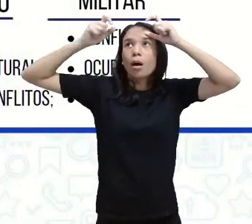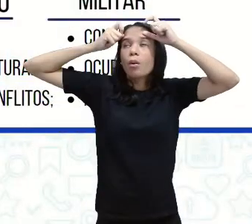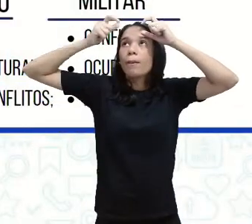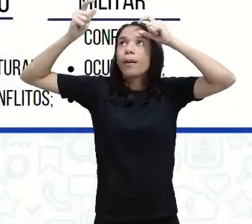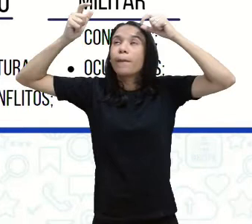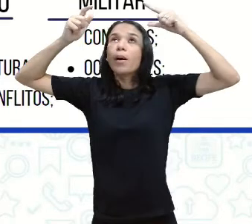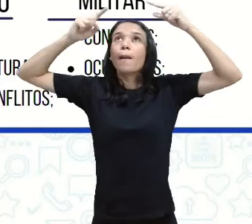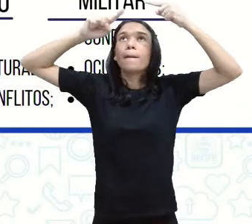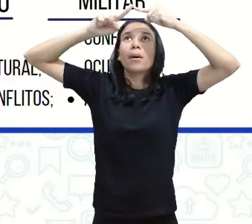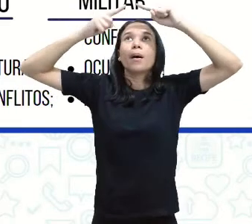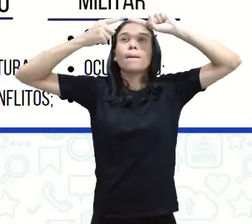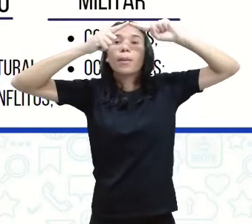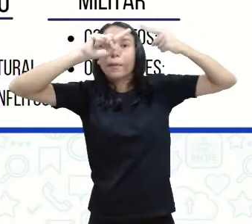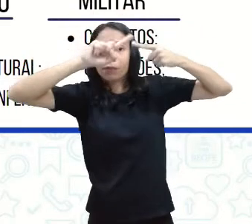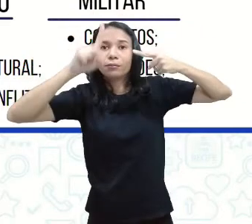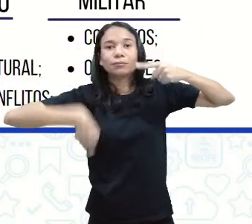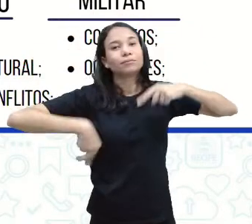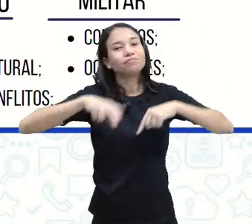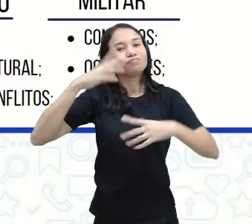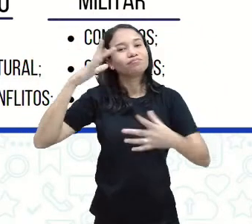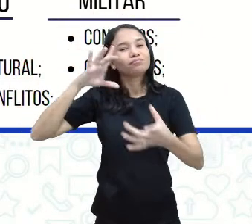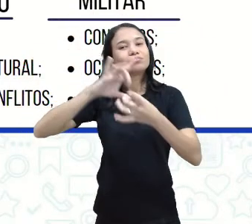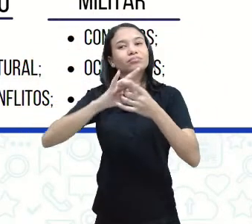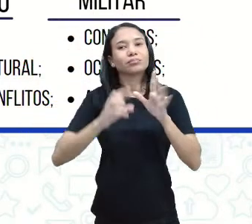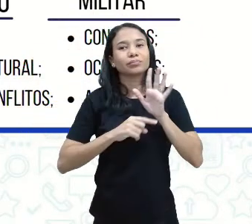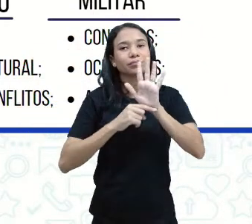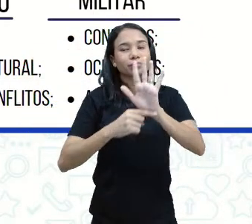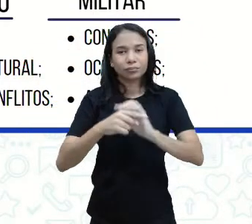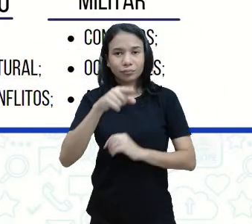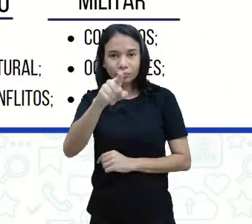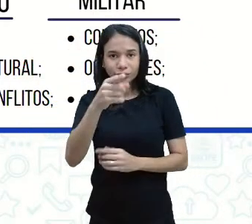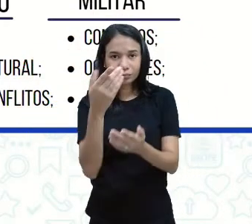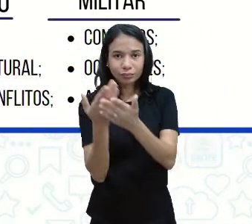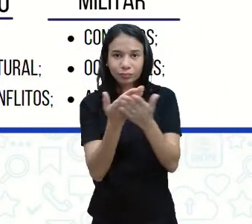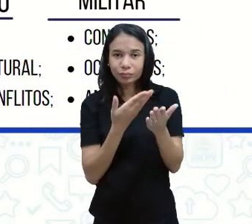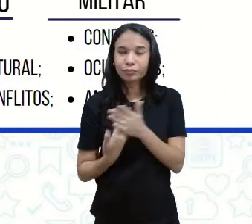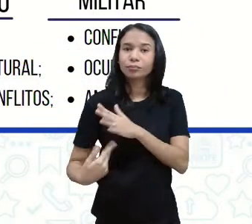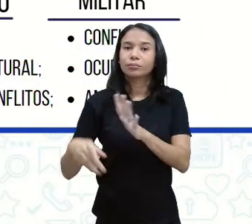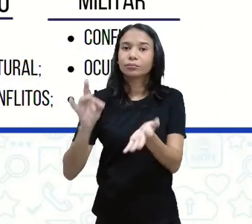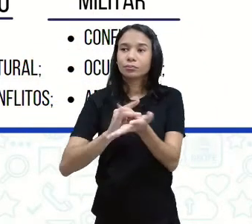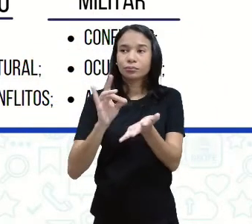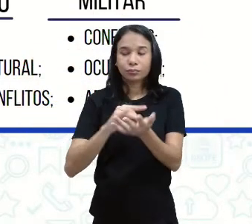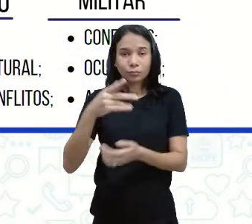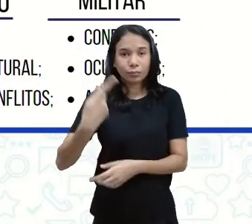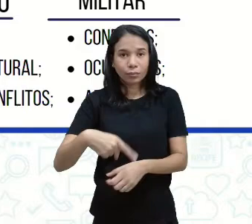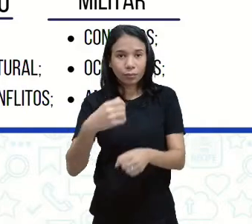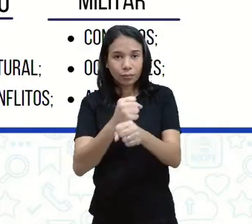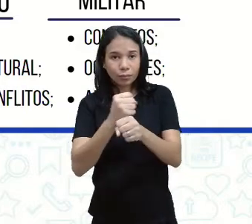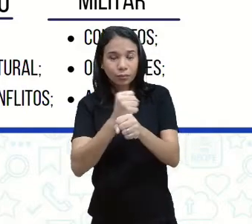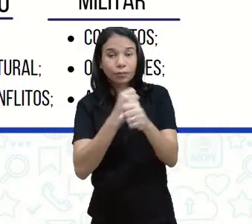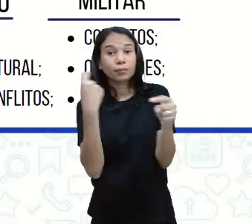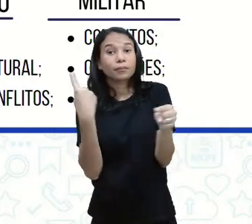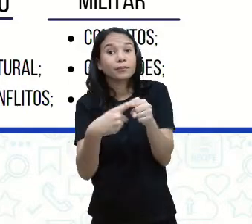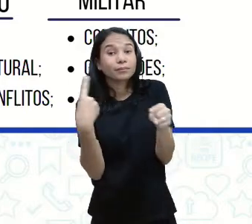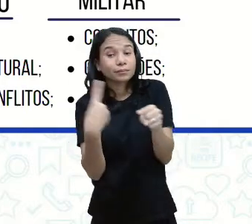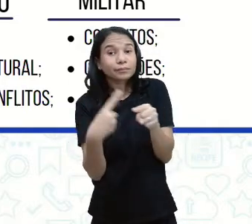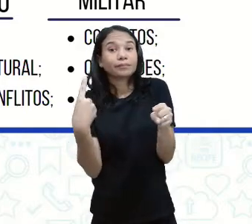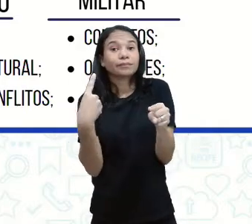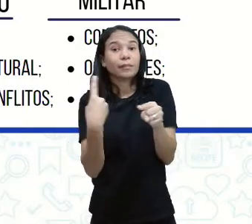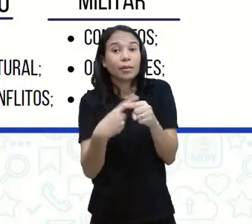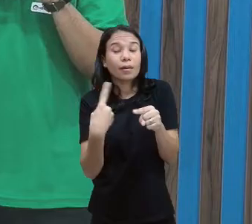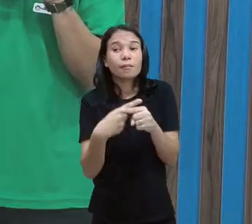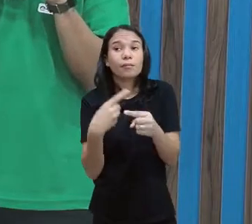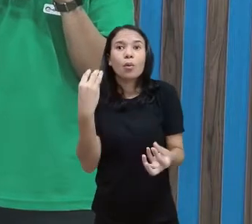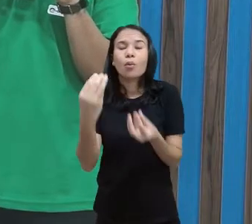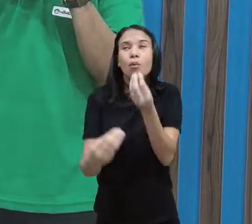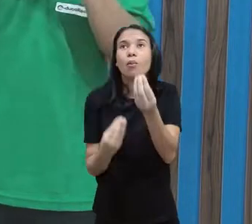vai ser um grande auxiliar de vocês para estudar, né, nesse ano. Por quê? Porque é como a